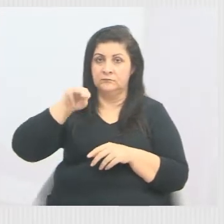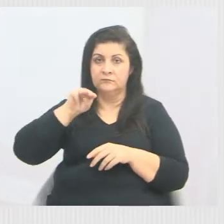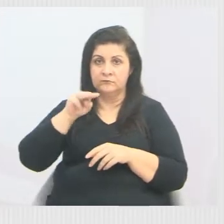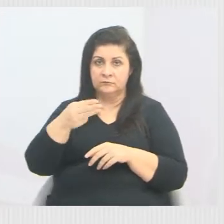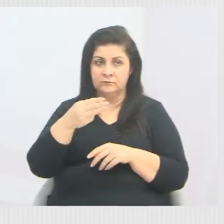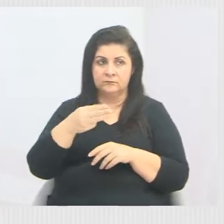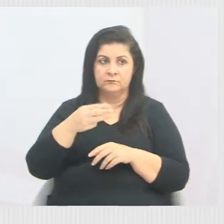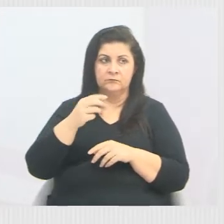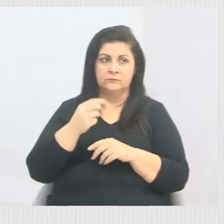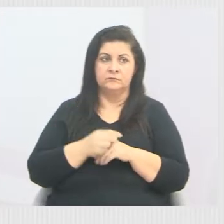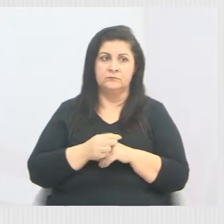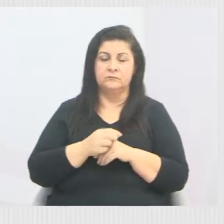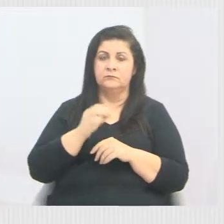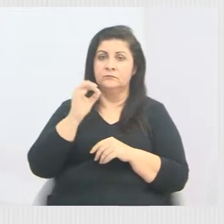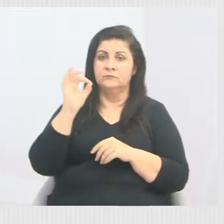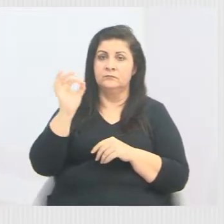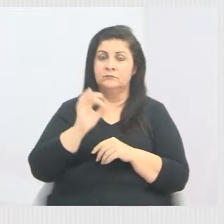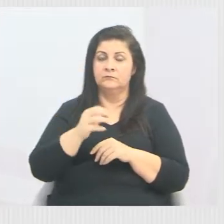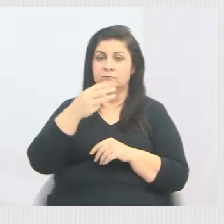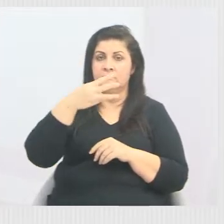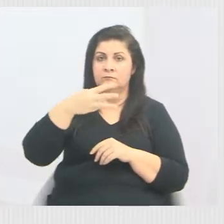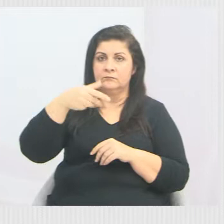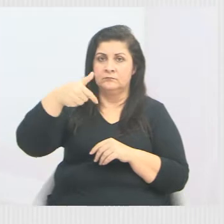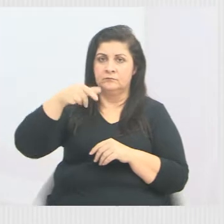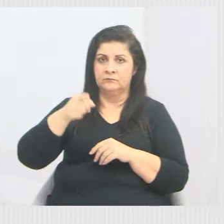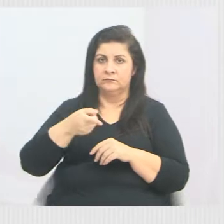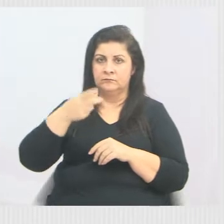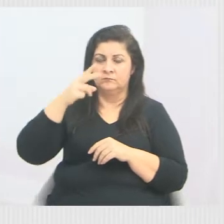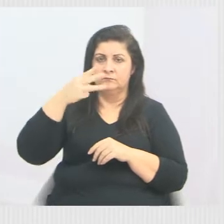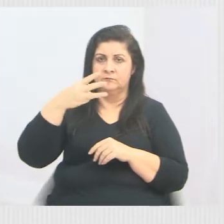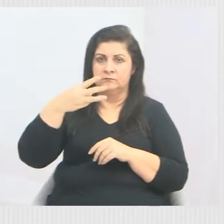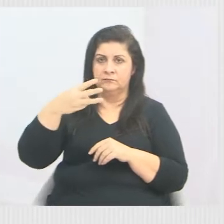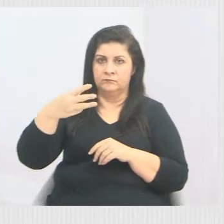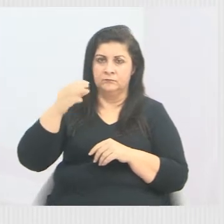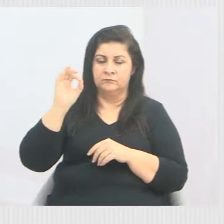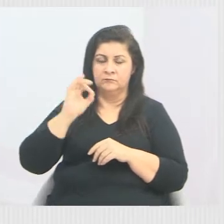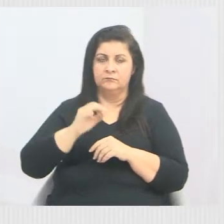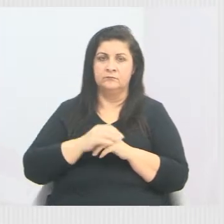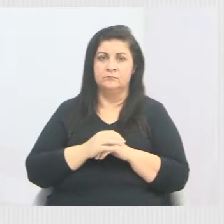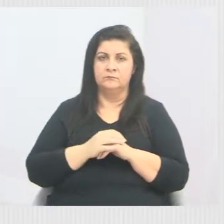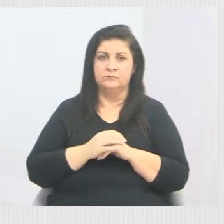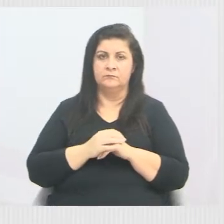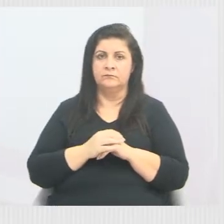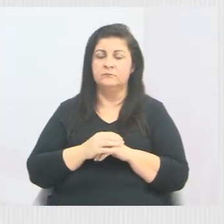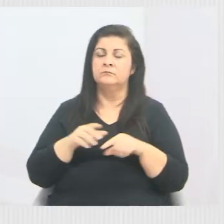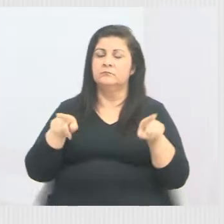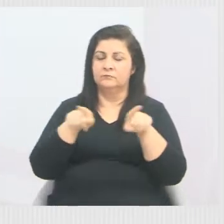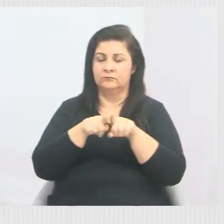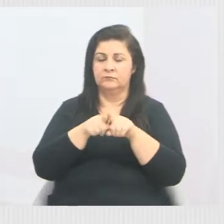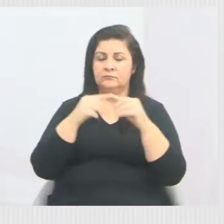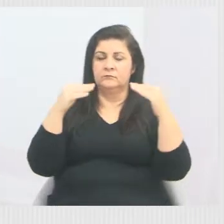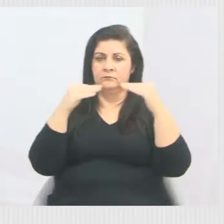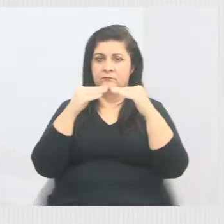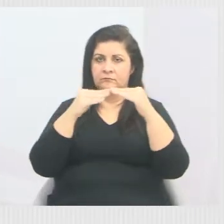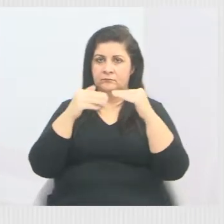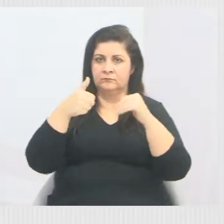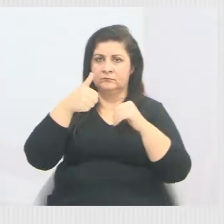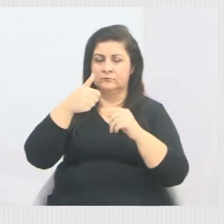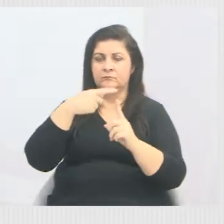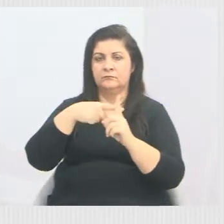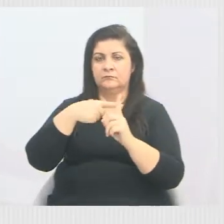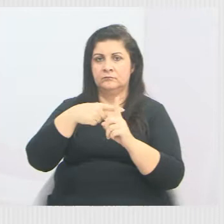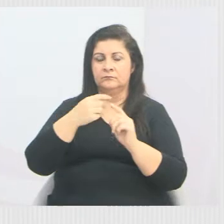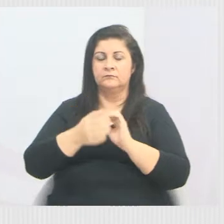207.019.000, com um percentual de 37,13%. Então, de acordo com o orçamento, também atingiu-se